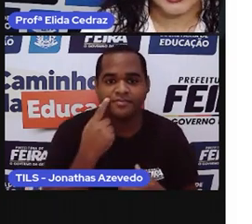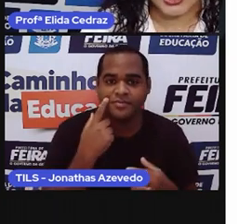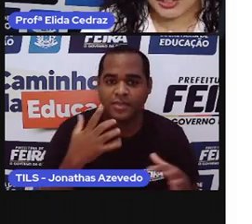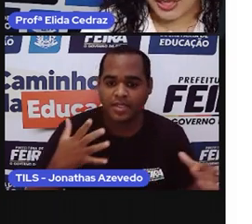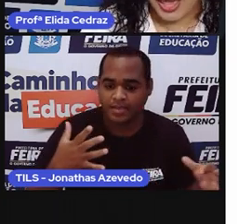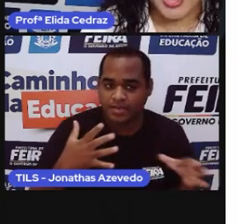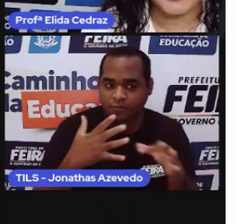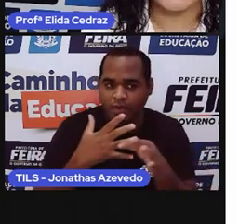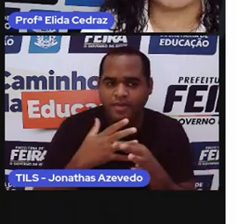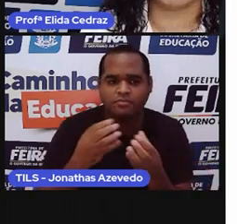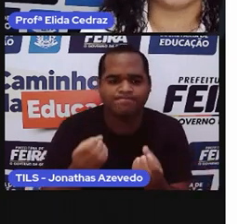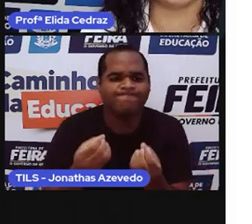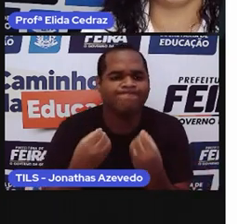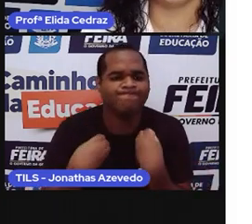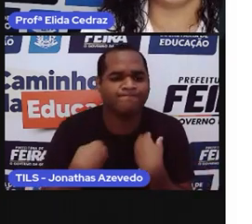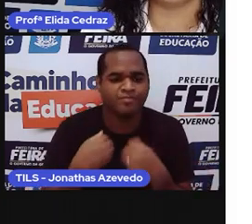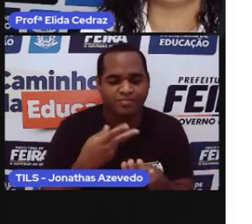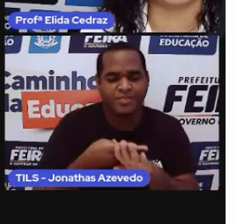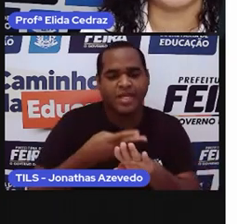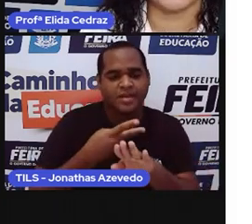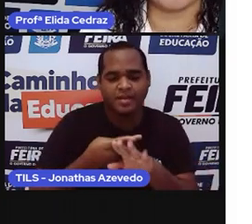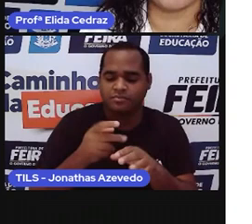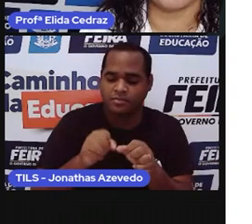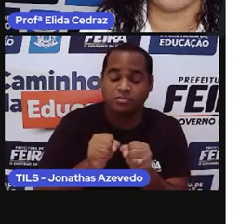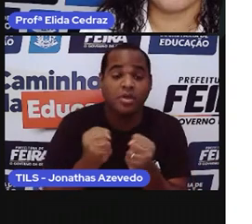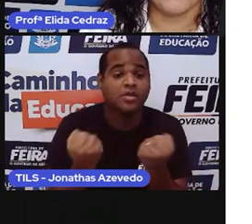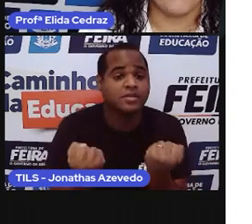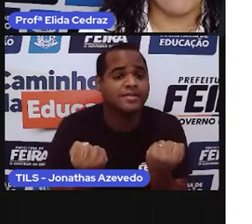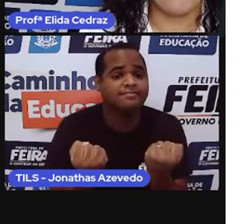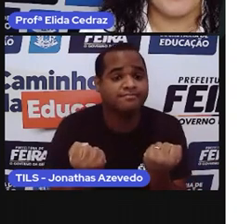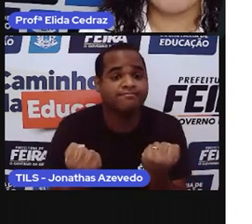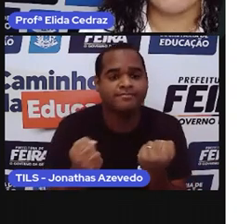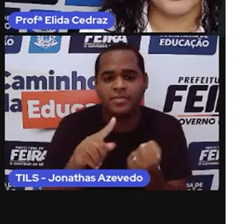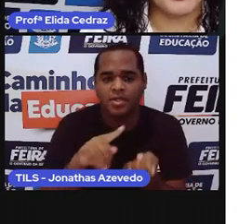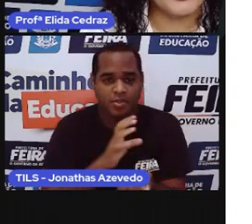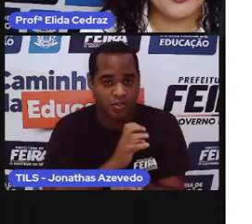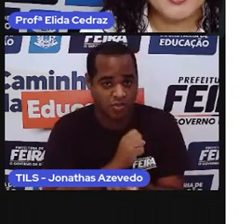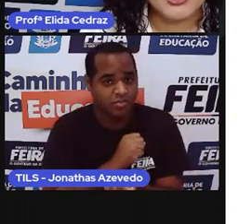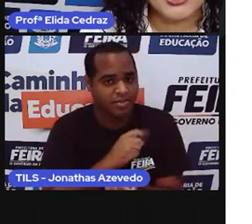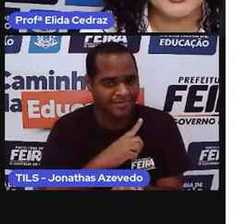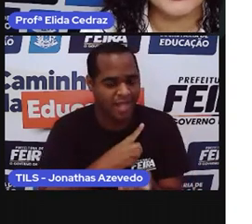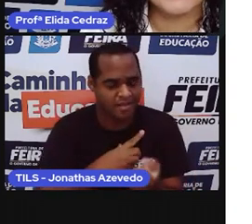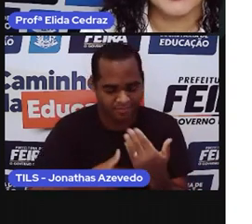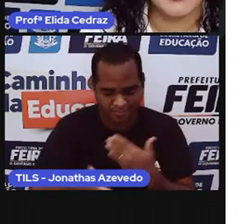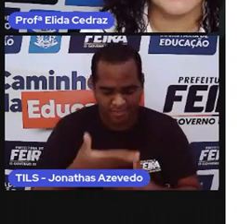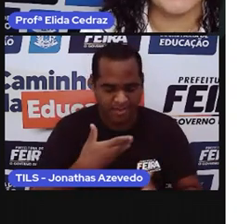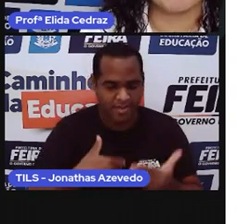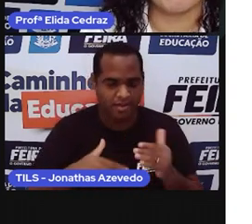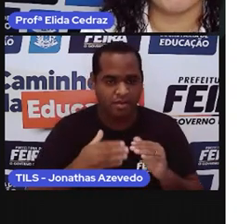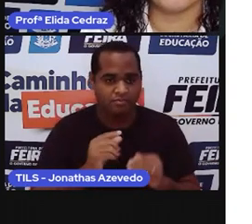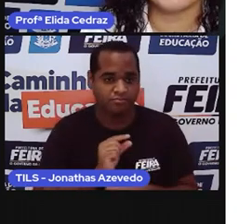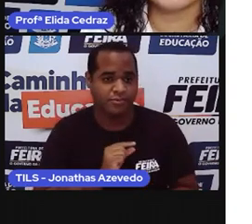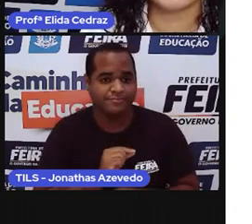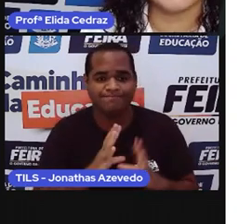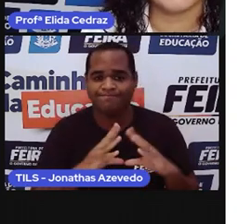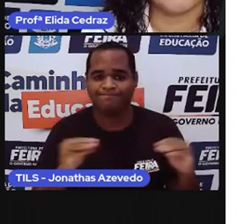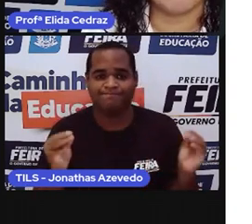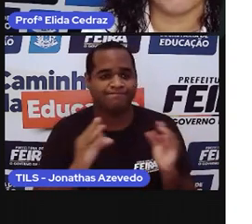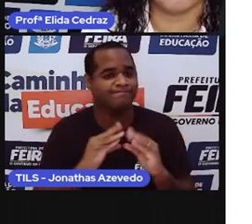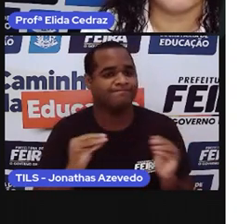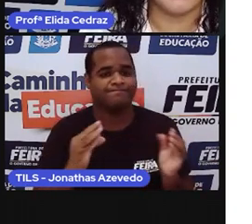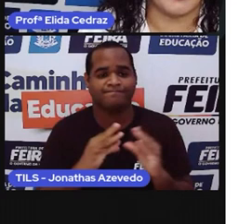me destes era vidro e se quebrou. O amor que tu me tinhas era pouco e